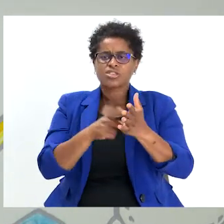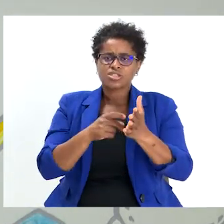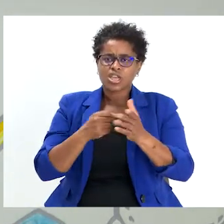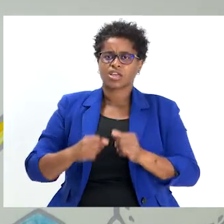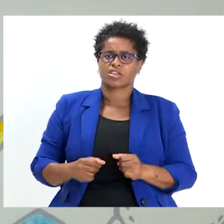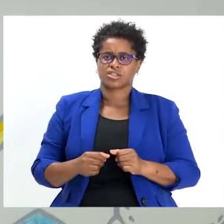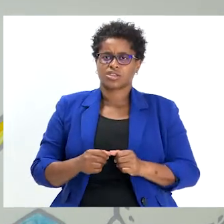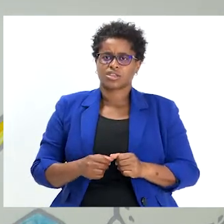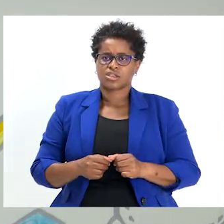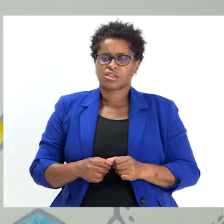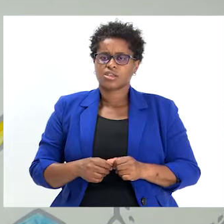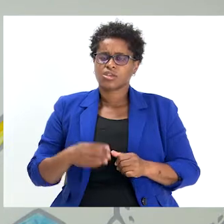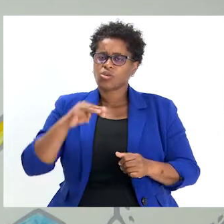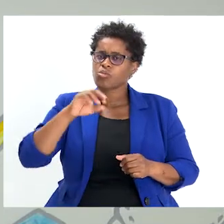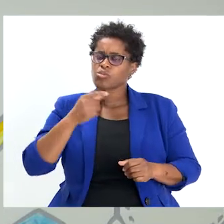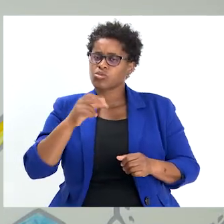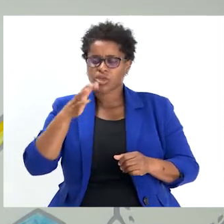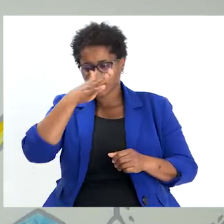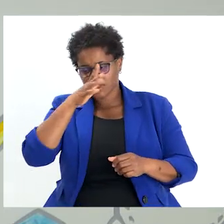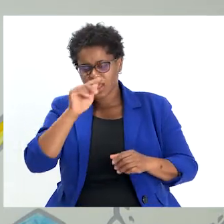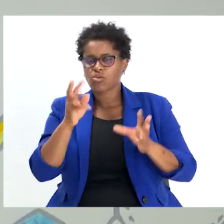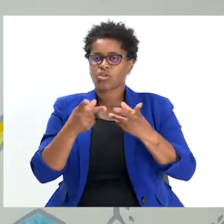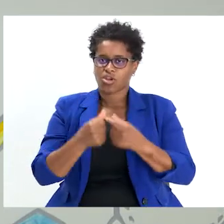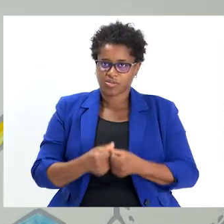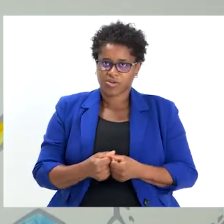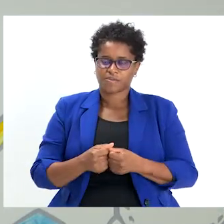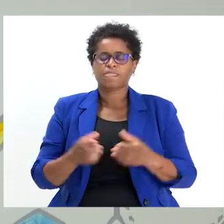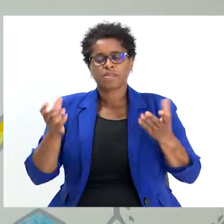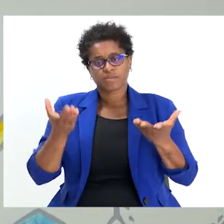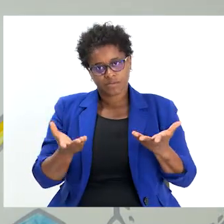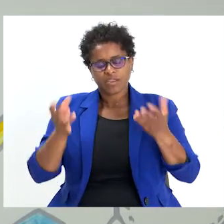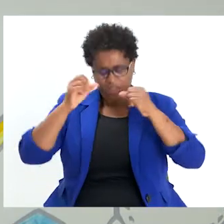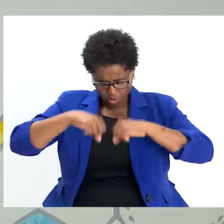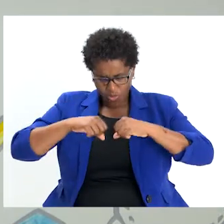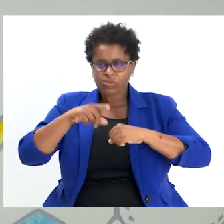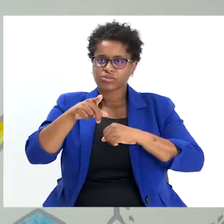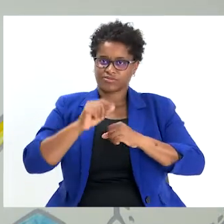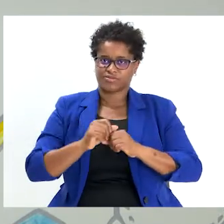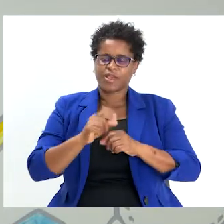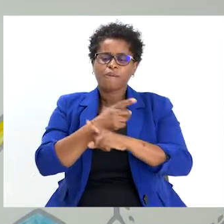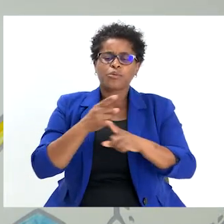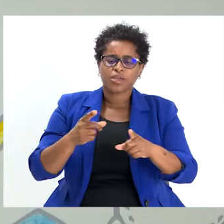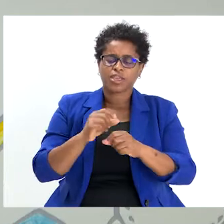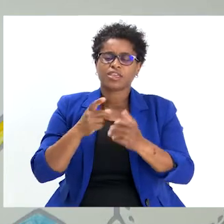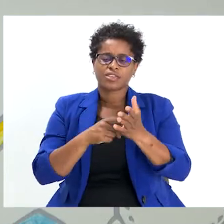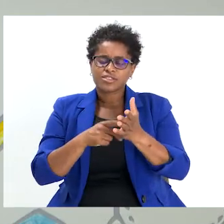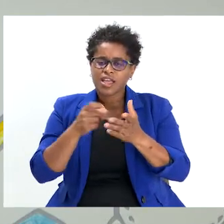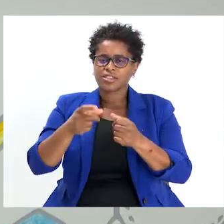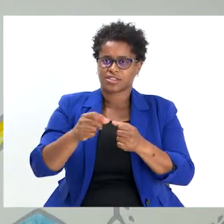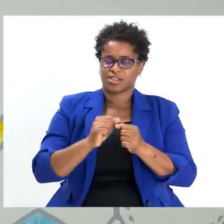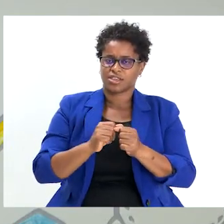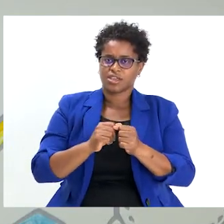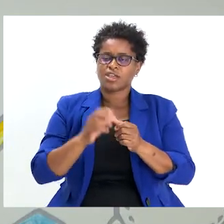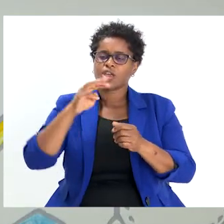o motor da atividade econômica. Estás de acordo? Por quê que a necessidade é